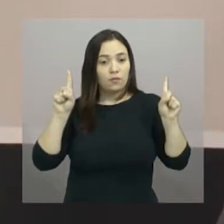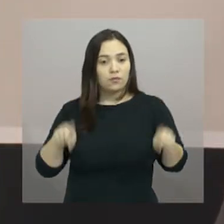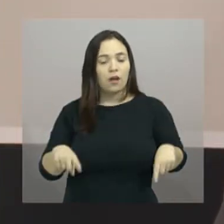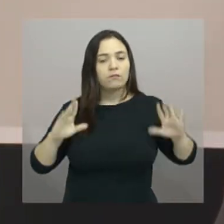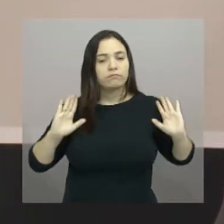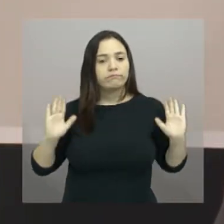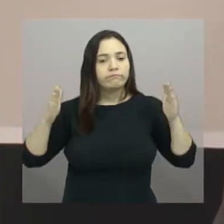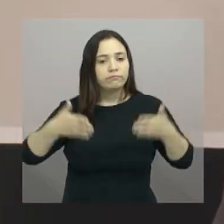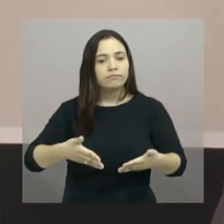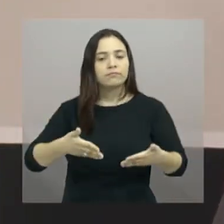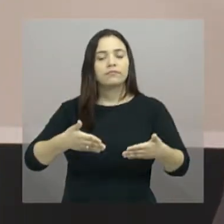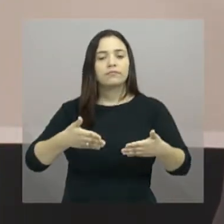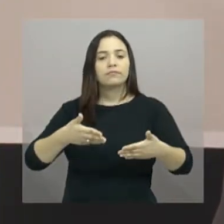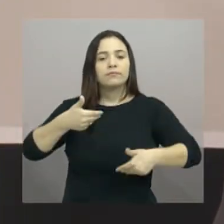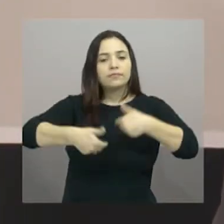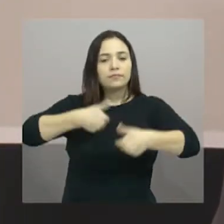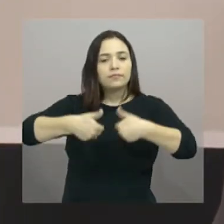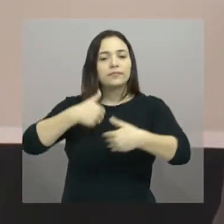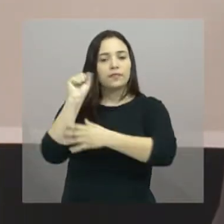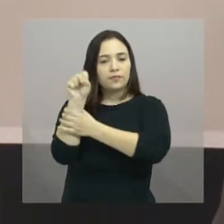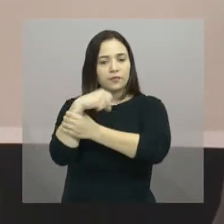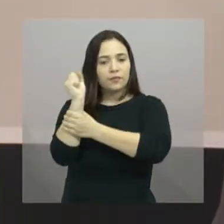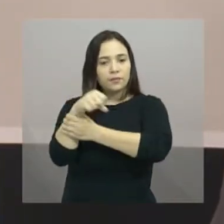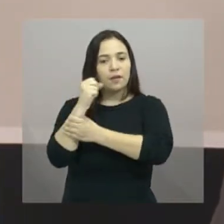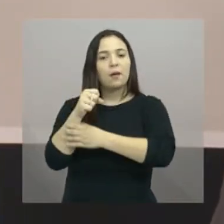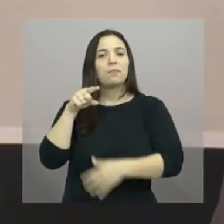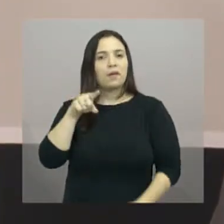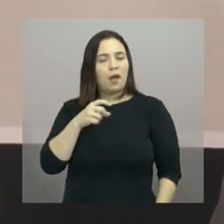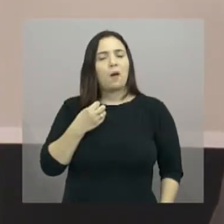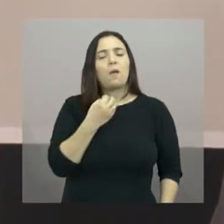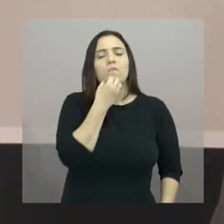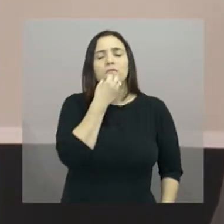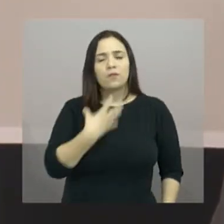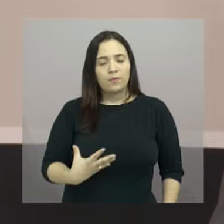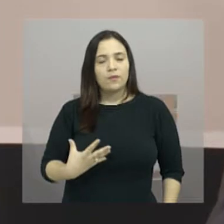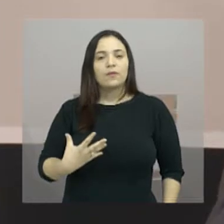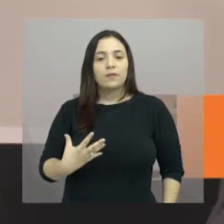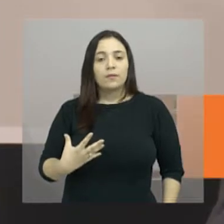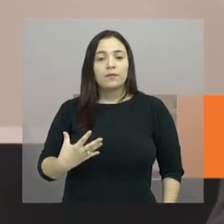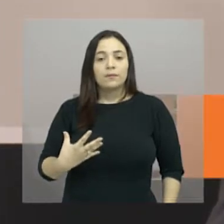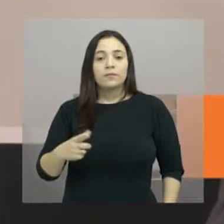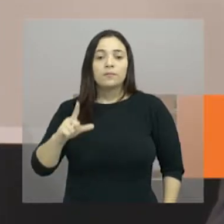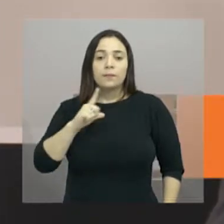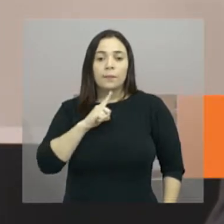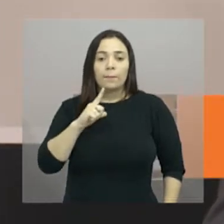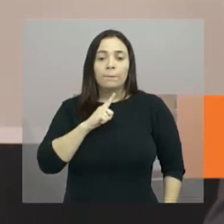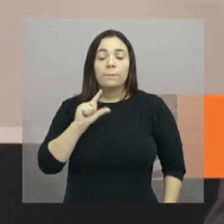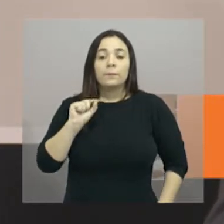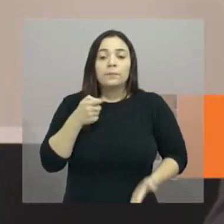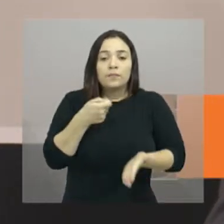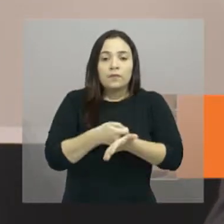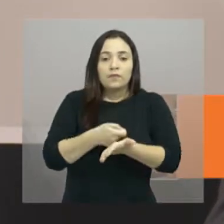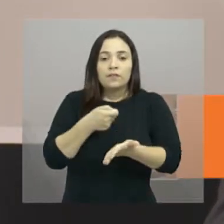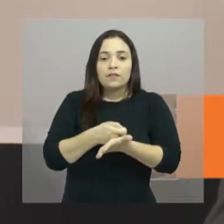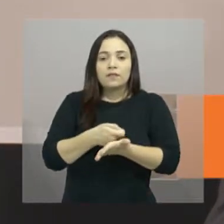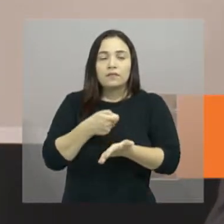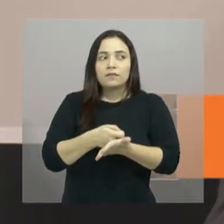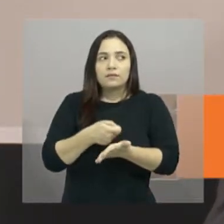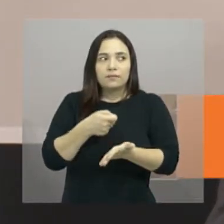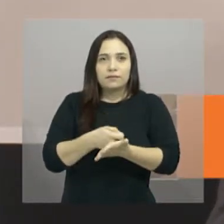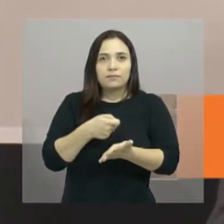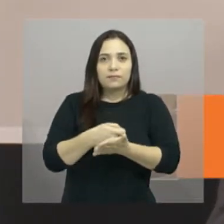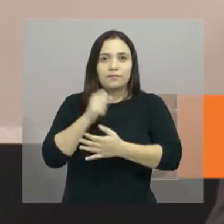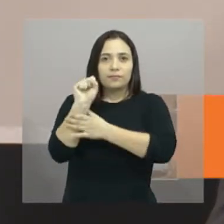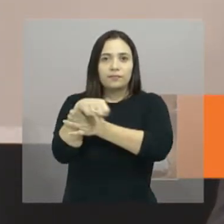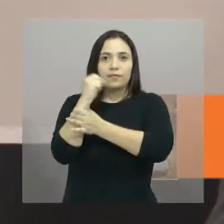direcionados aí para o tratamento da fisioterapia que eu acho que são muito bacanas. Um deles é que estabelece como obrigatório o fisioterapeuta na